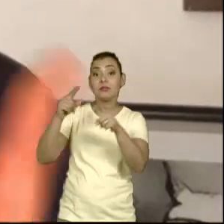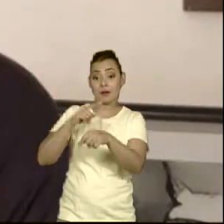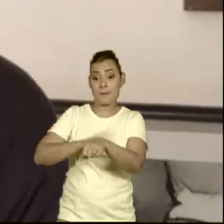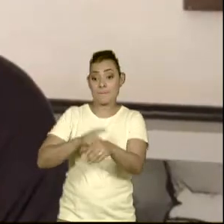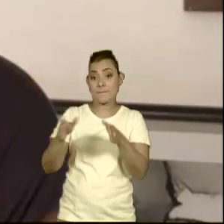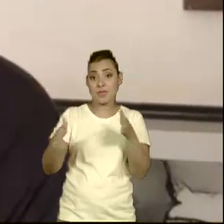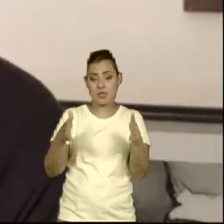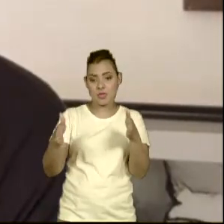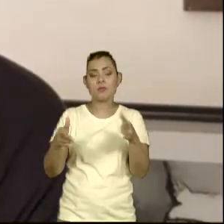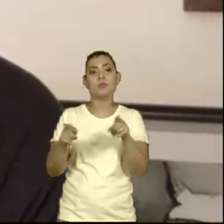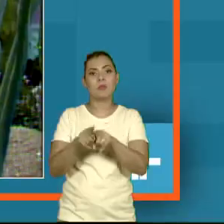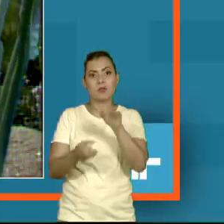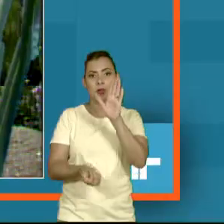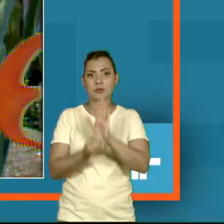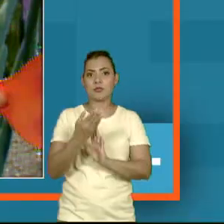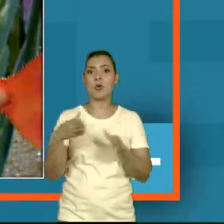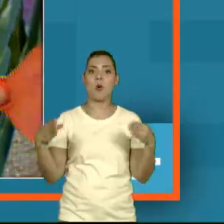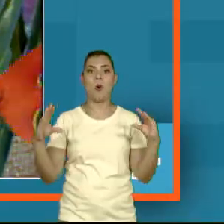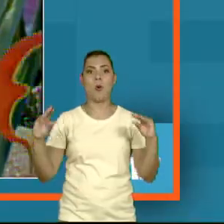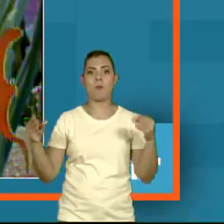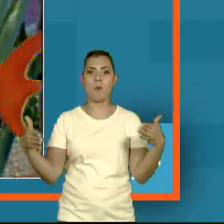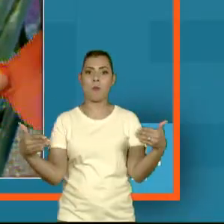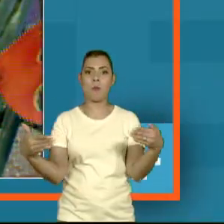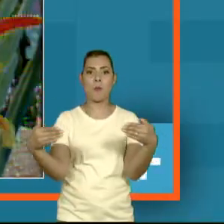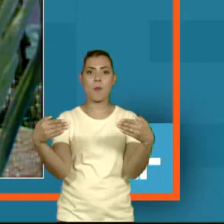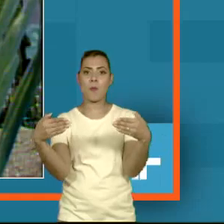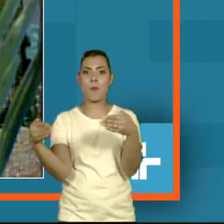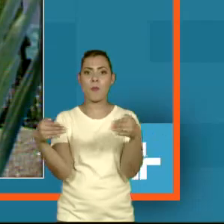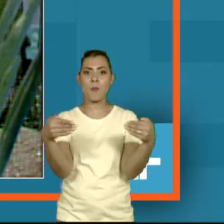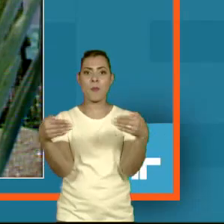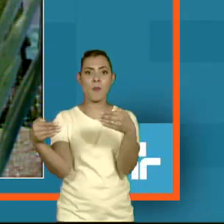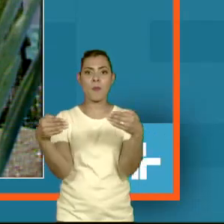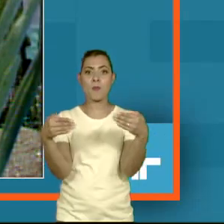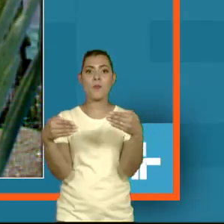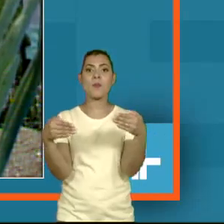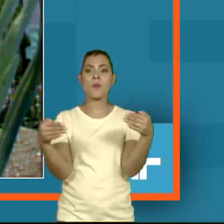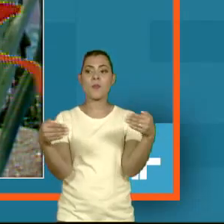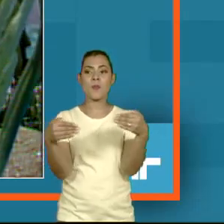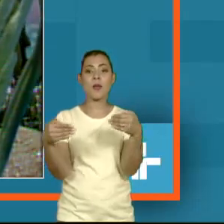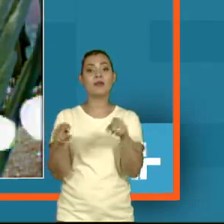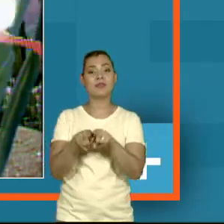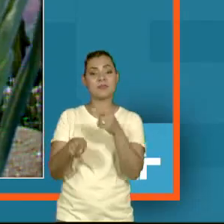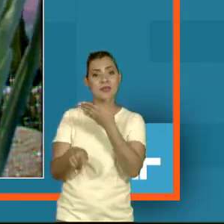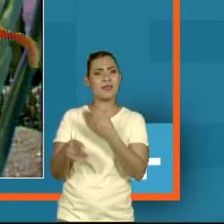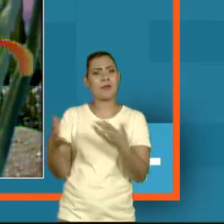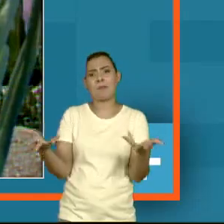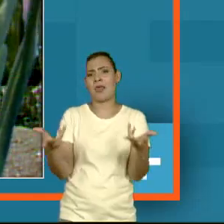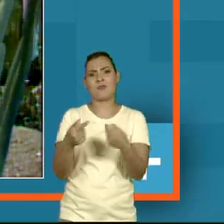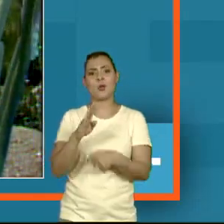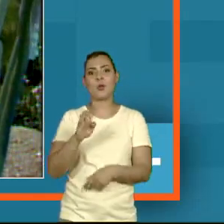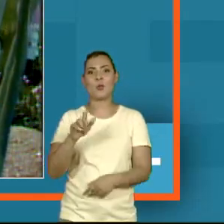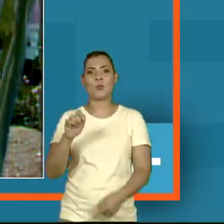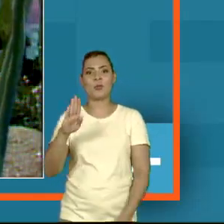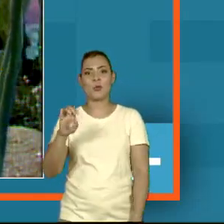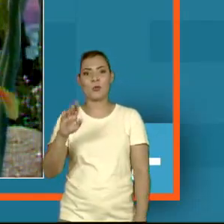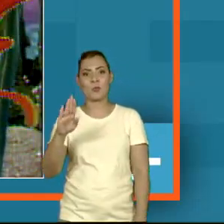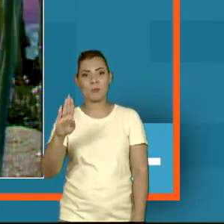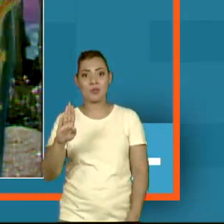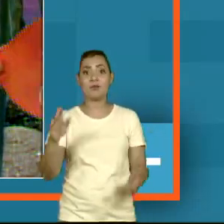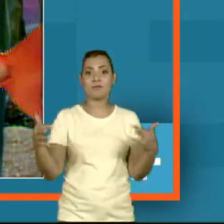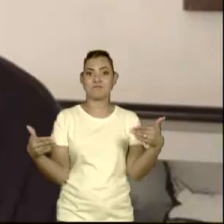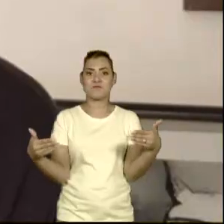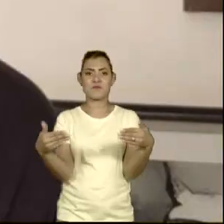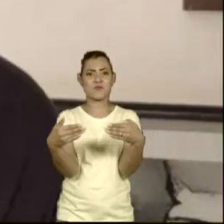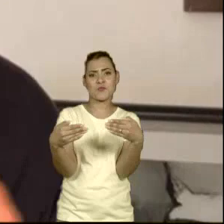nasceu o X-Tudo, nasceu o Globo e Globo e tinham outros, eu não vou lembrar todos, e o Globo e Globo também era um programa sensacional, muito